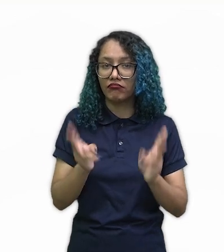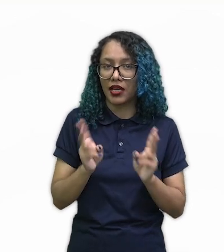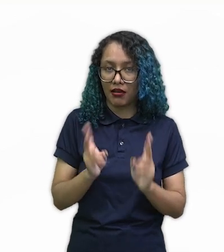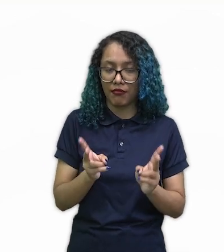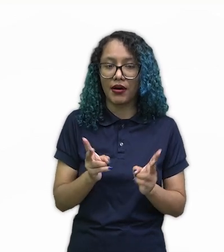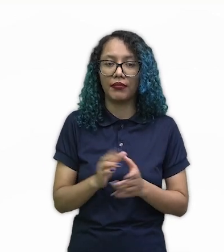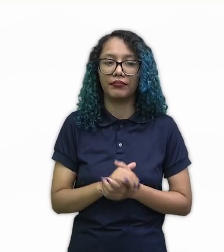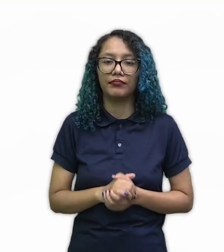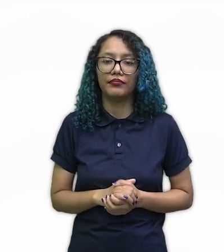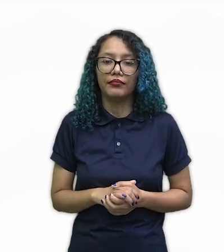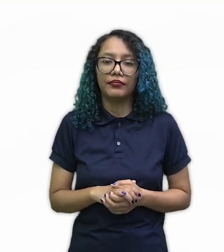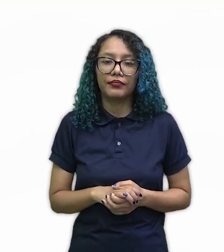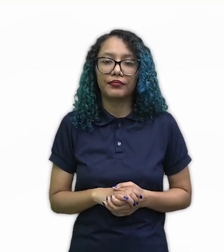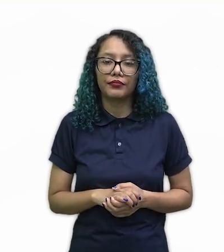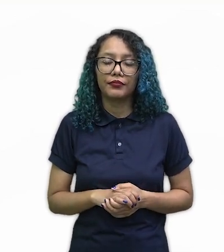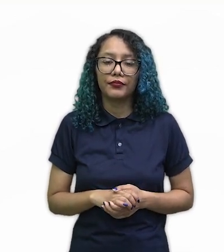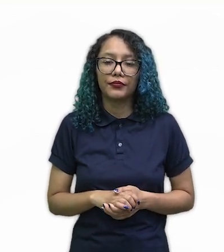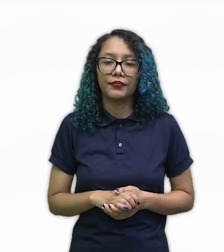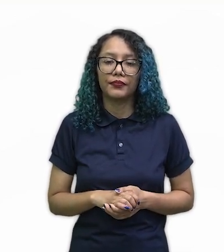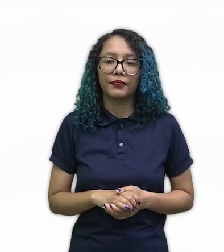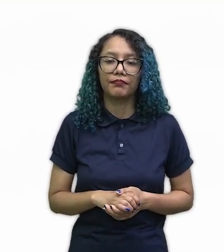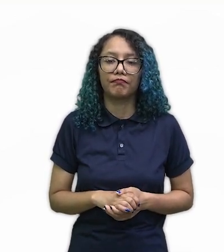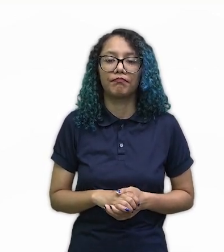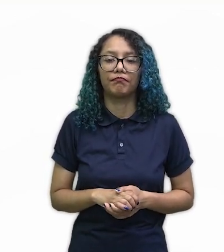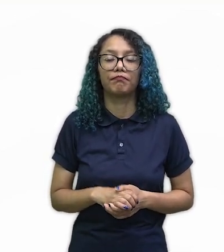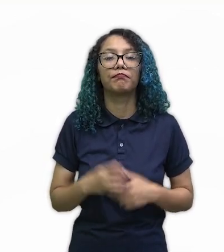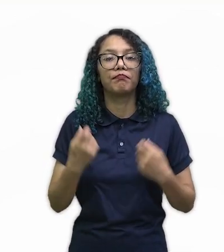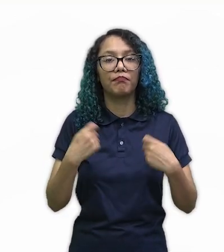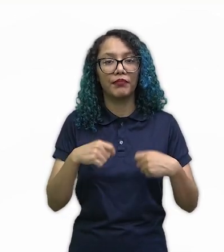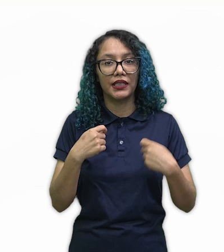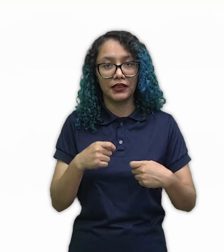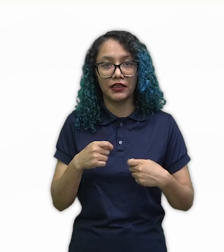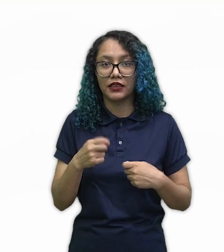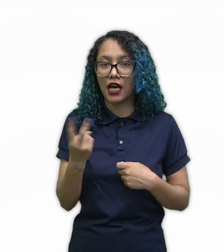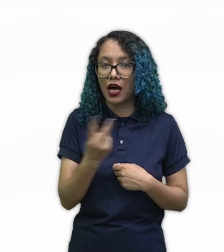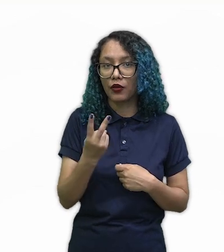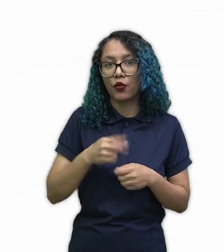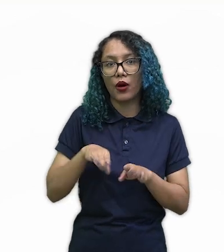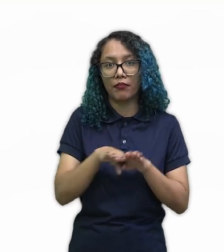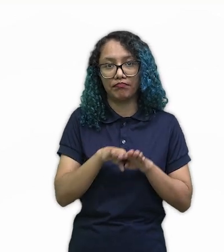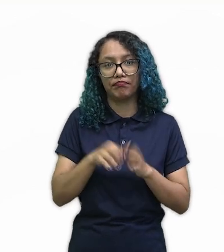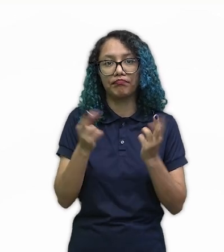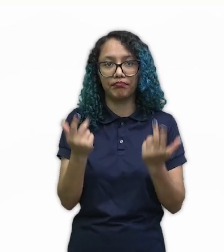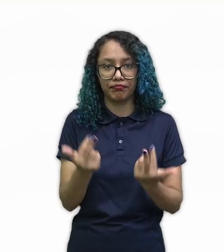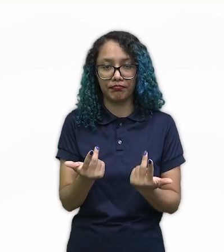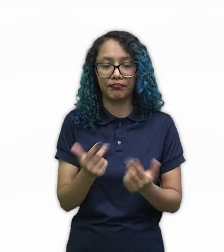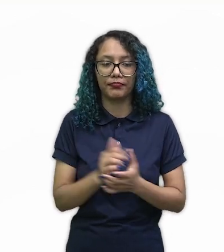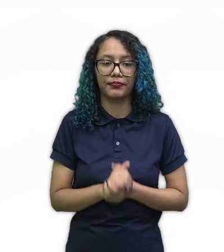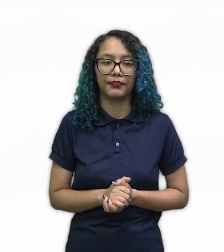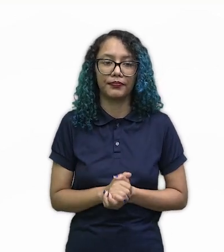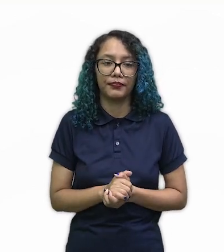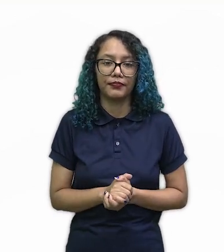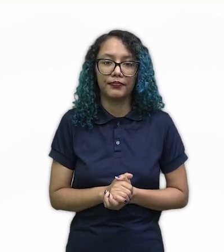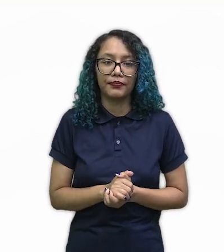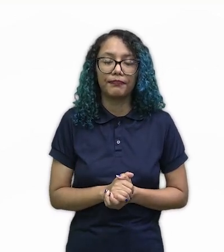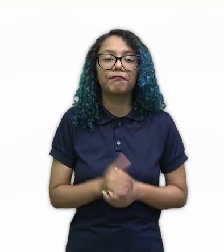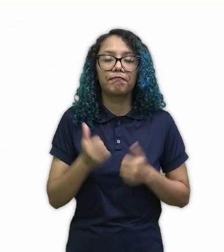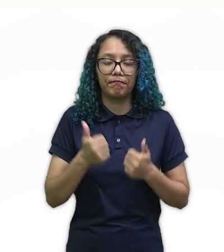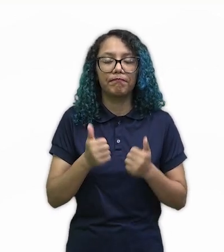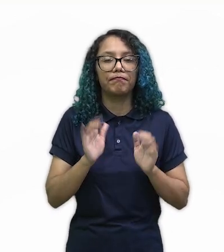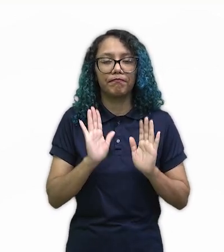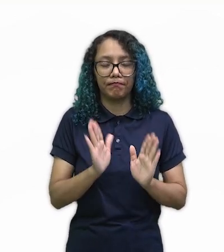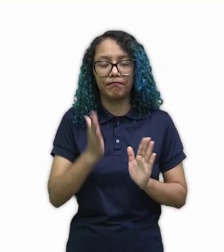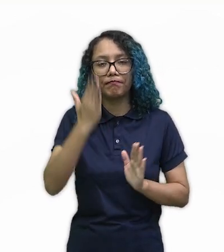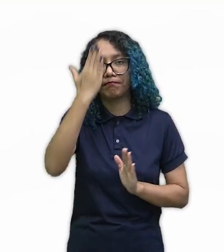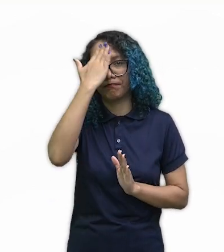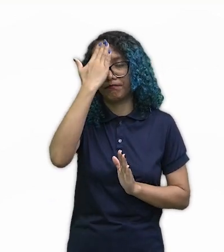seja, essa unidade de medida tem que ser igual para as duas, tá bom? Beleza, já entendemos